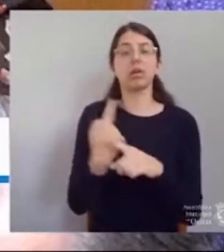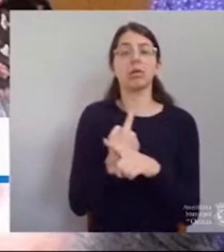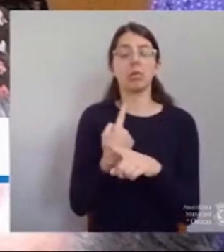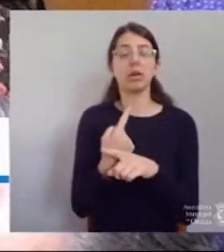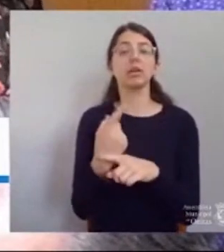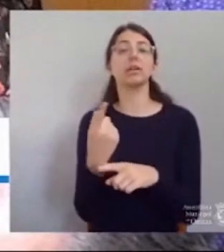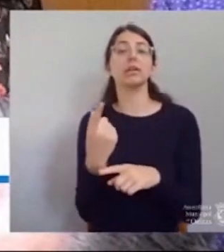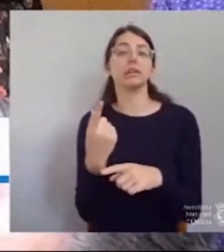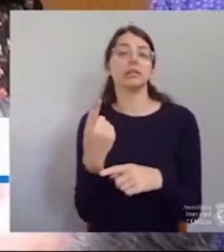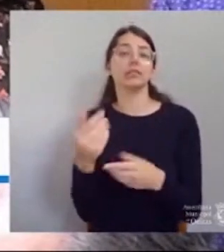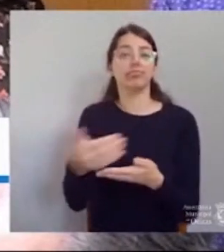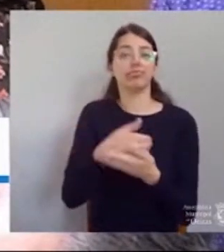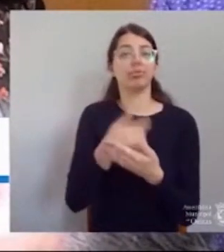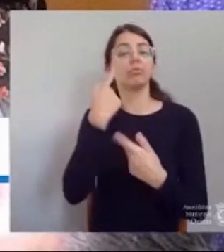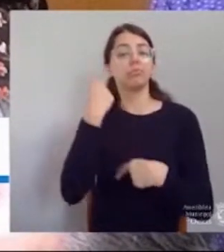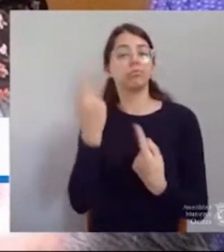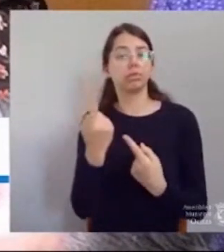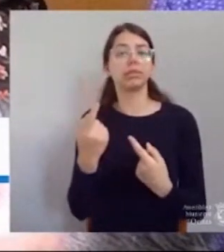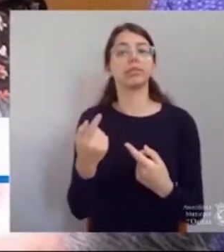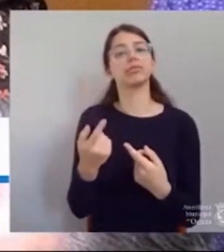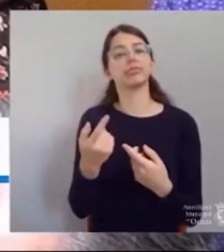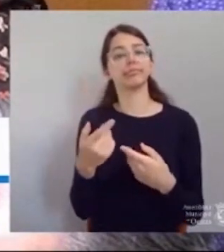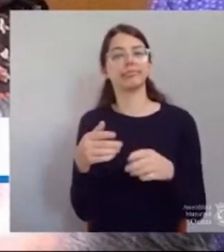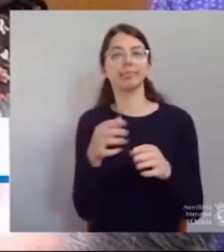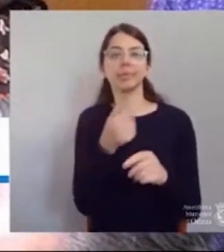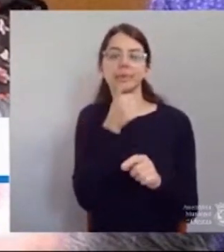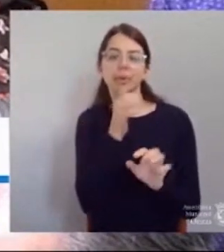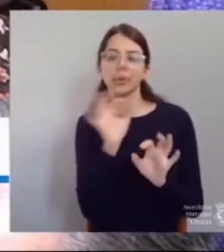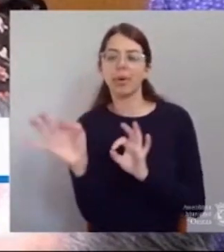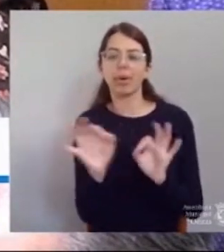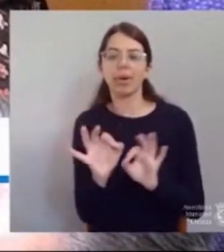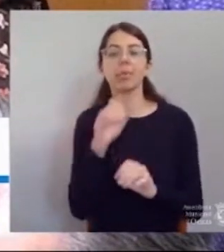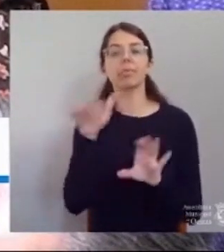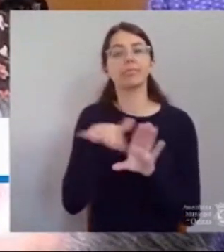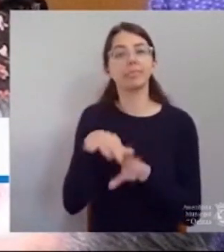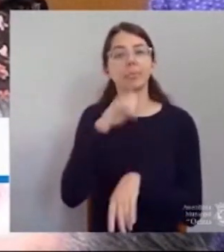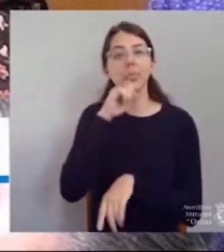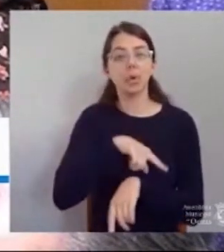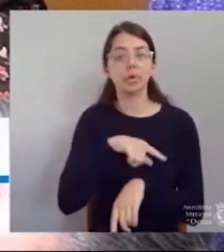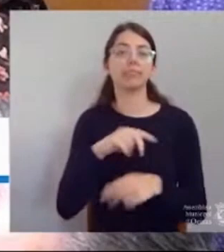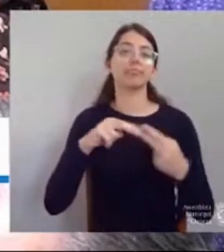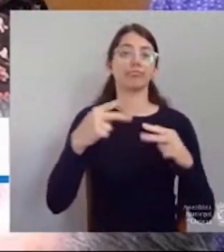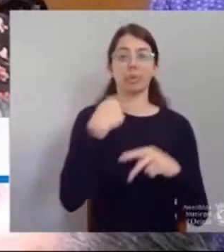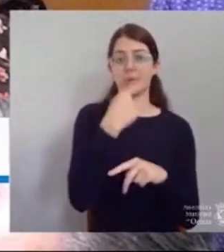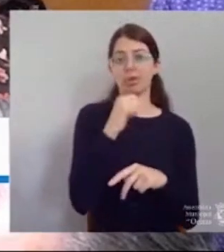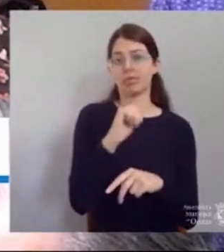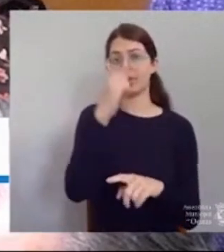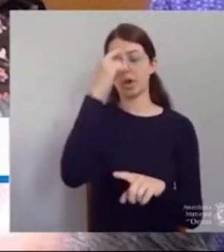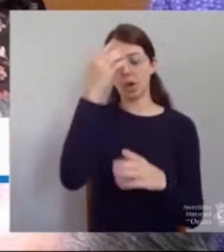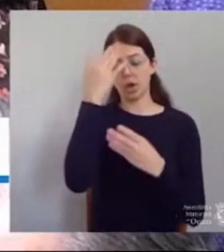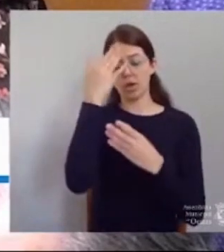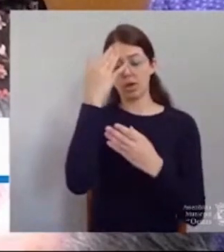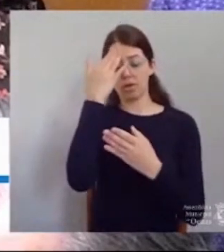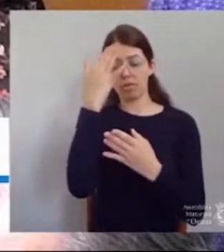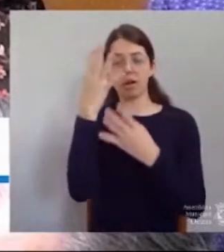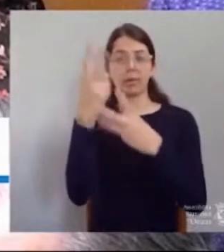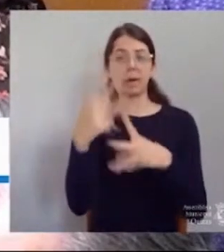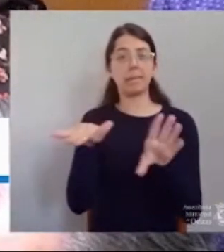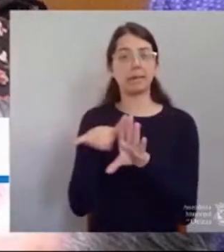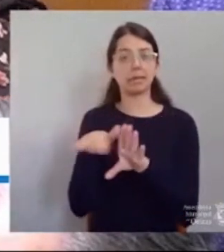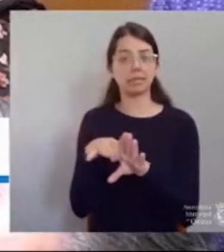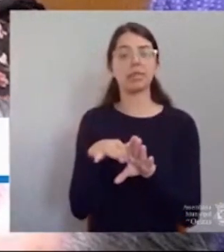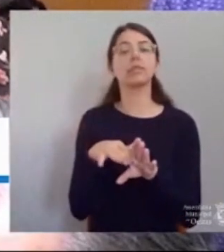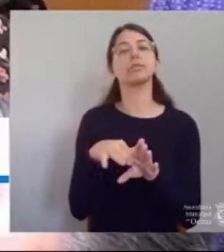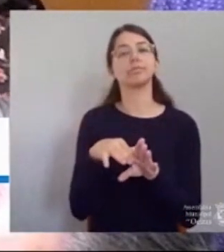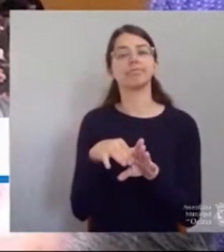específico da Câmara Municipal de Oeiras, o orçamento participativo pretende oferecer aos residentes a oportunidade